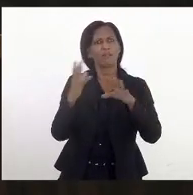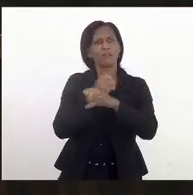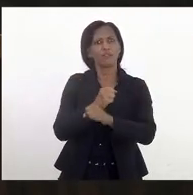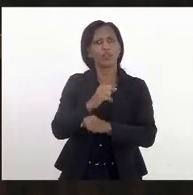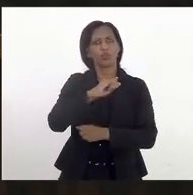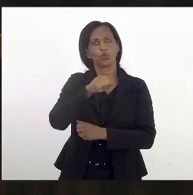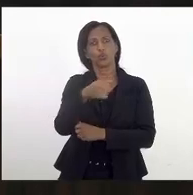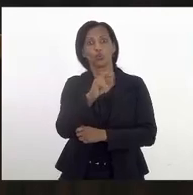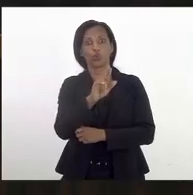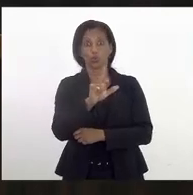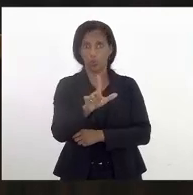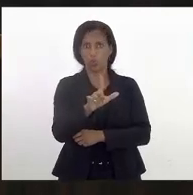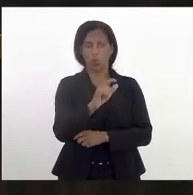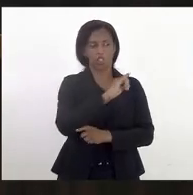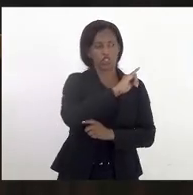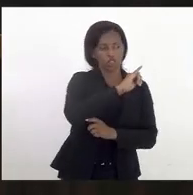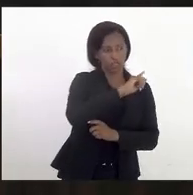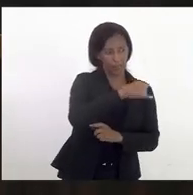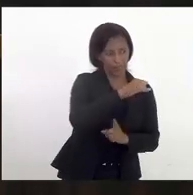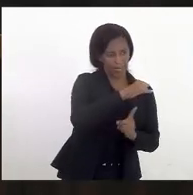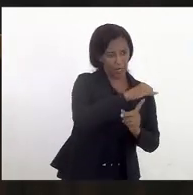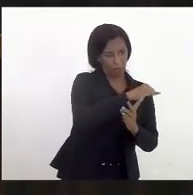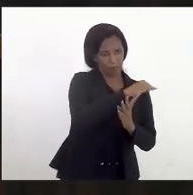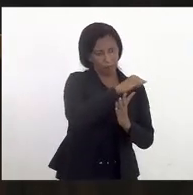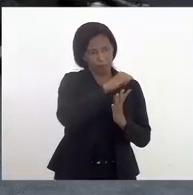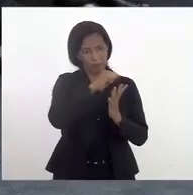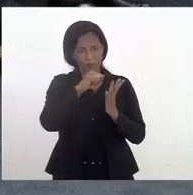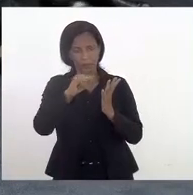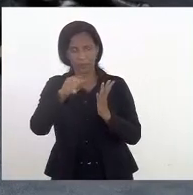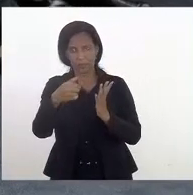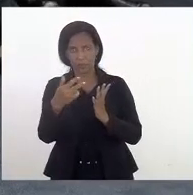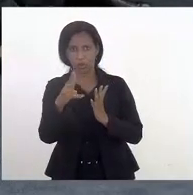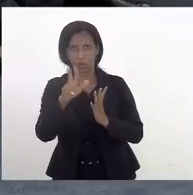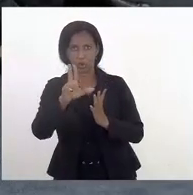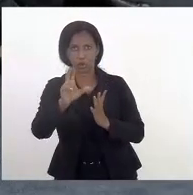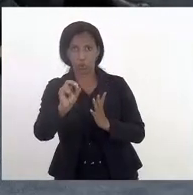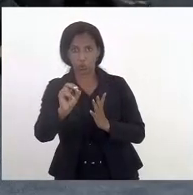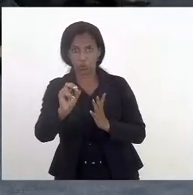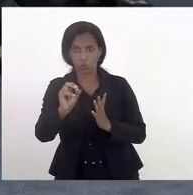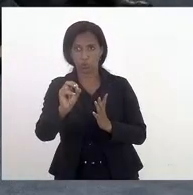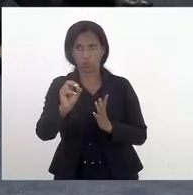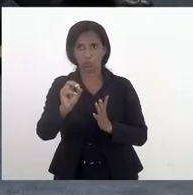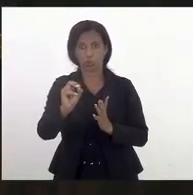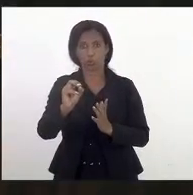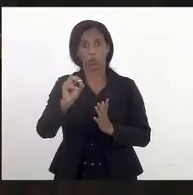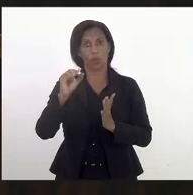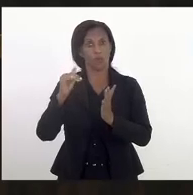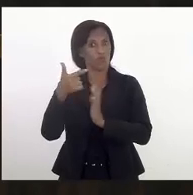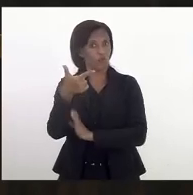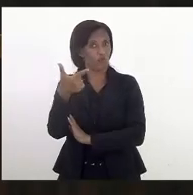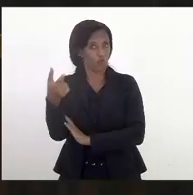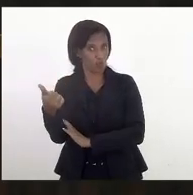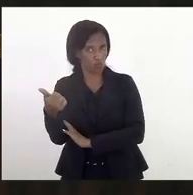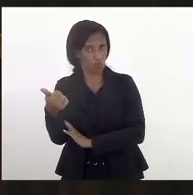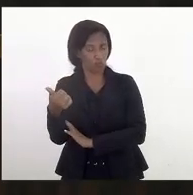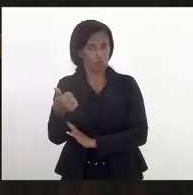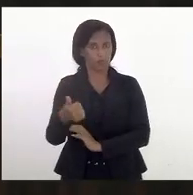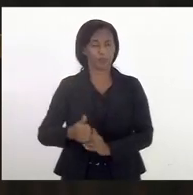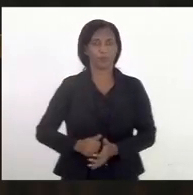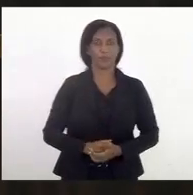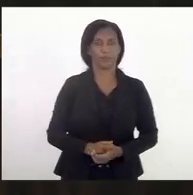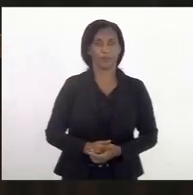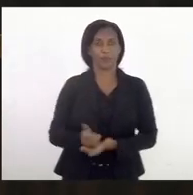de Janeiro a julho de 21 Janeiro a julho de dois mil e 21